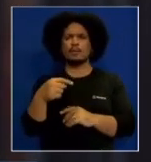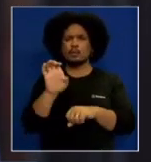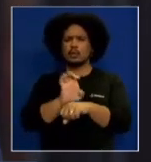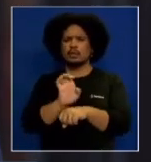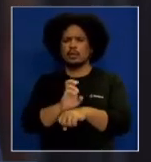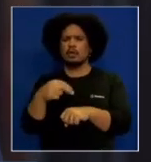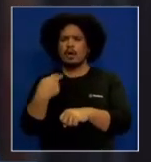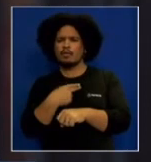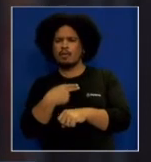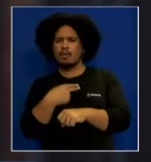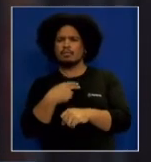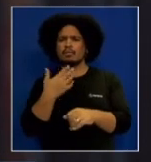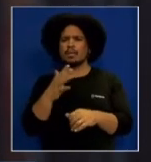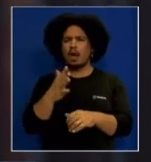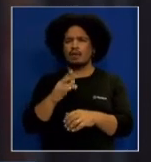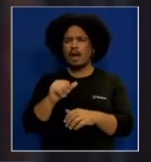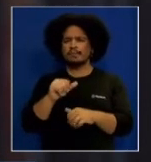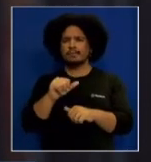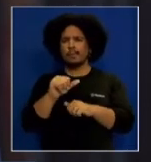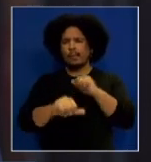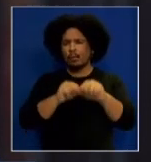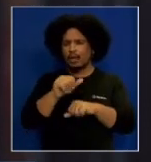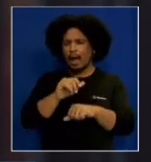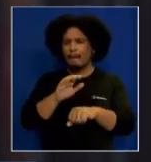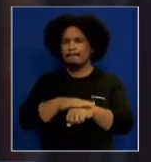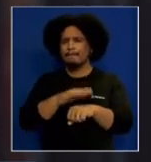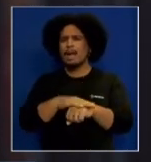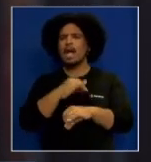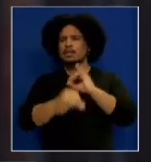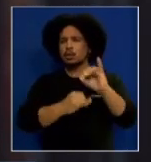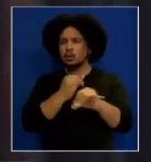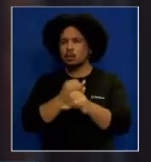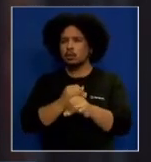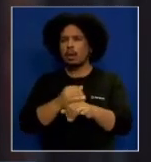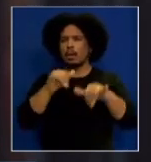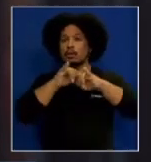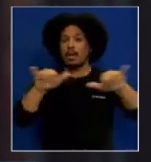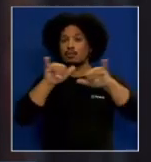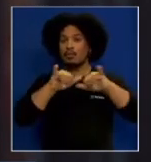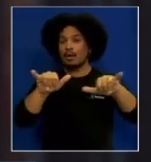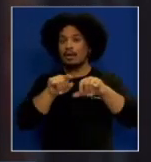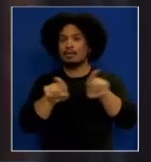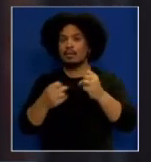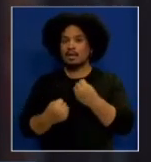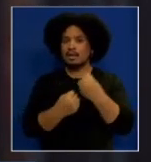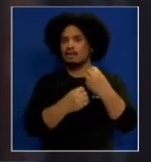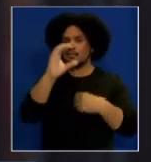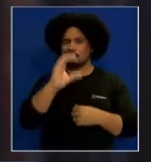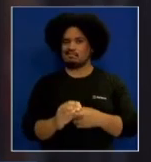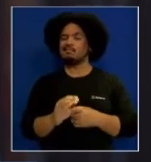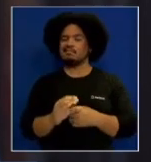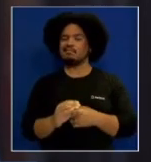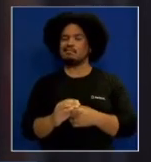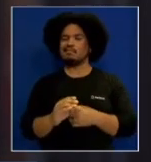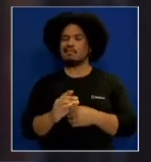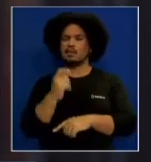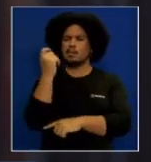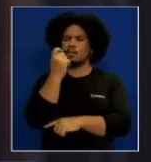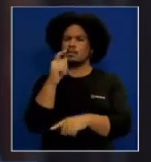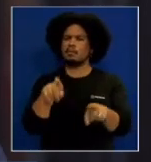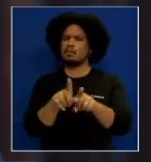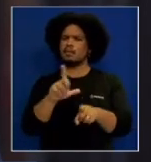digitalizar quem sabe ainda mais os nossos sistemas de alerta e de Defesa Civil ou seja o Rio Grande do Sul tem